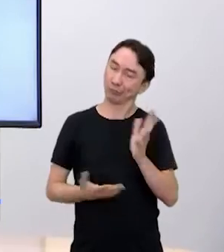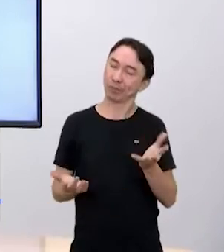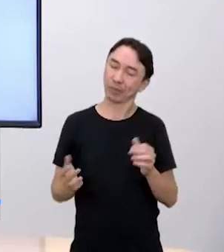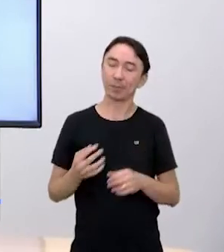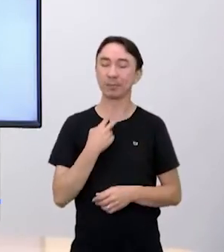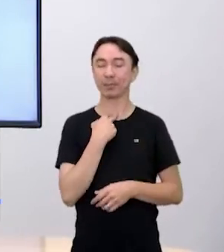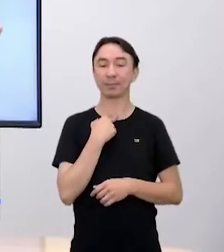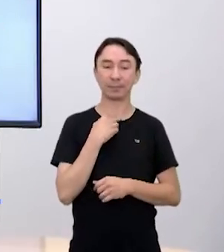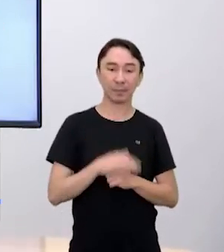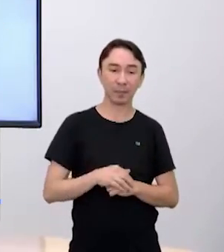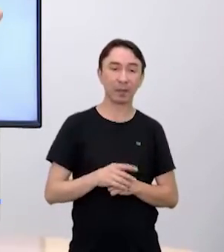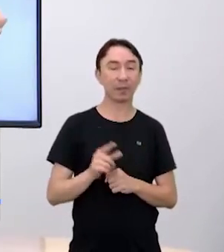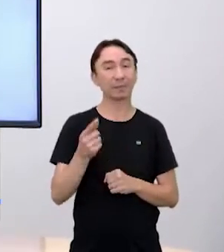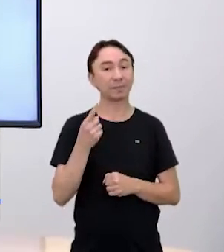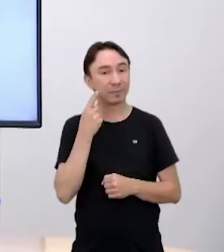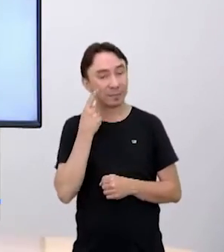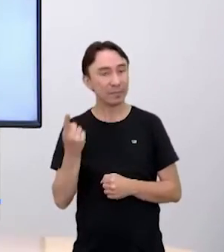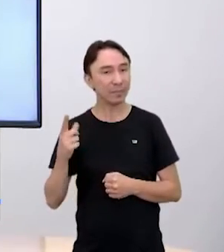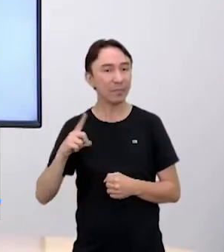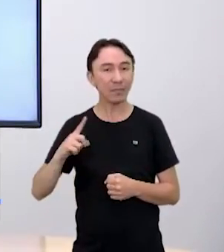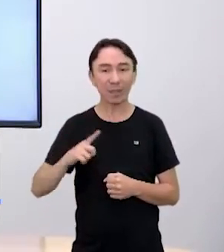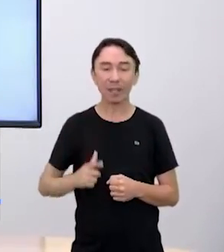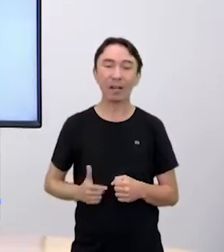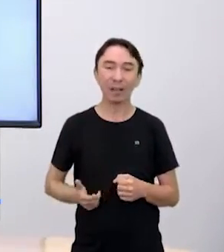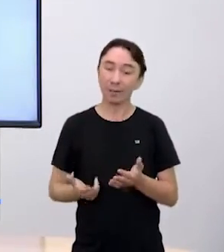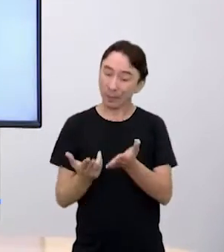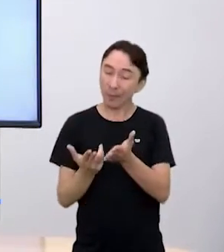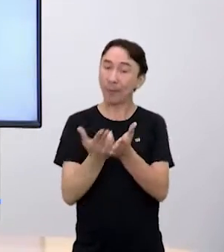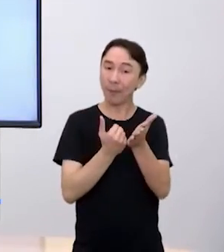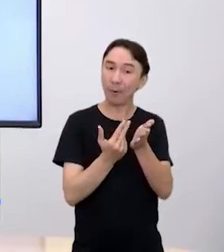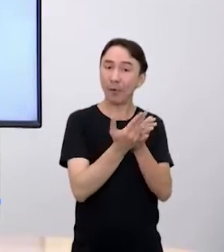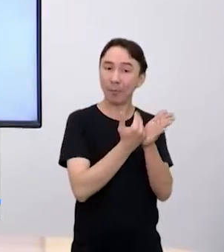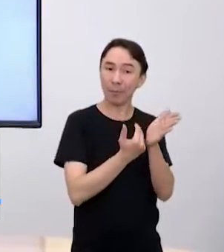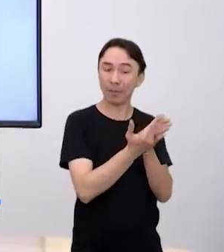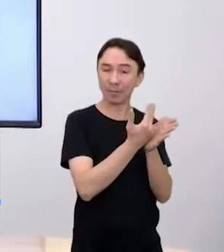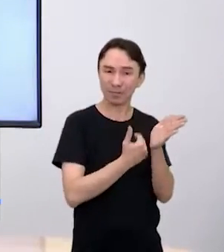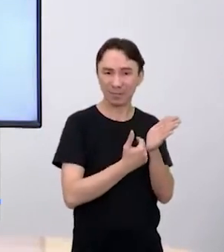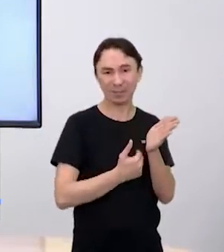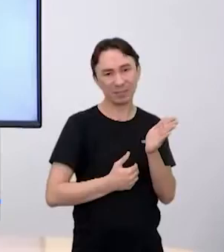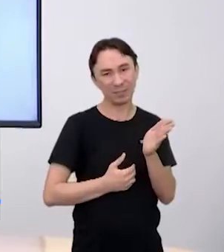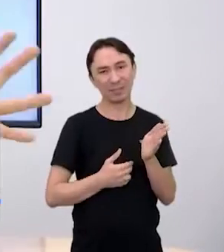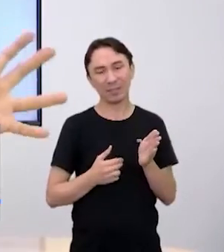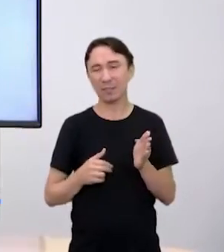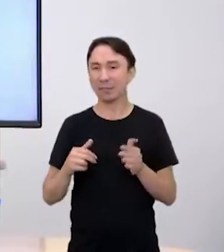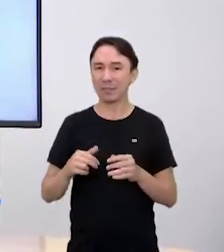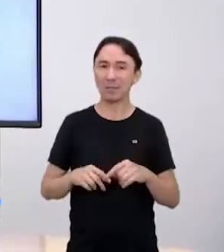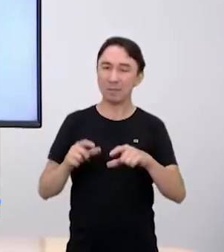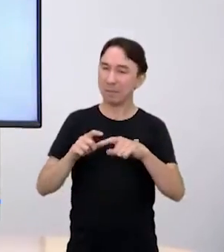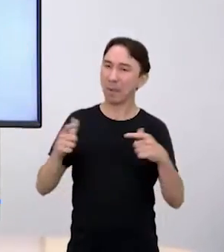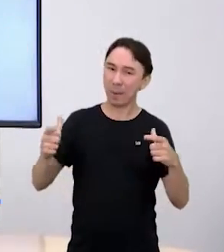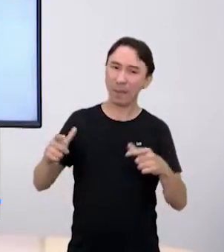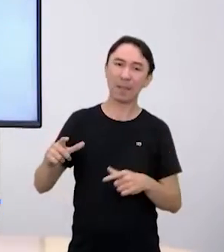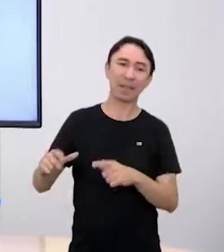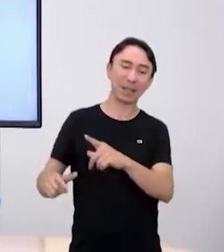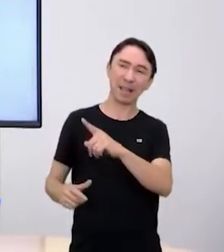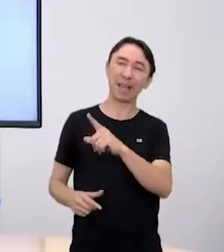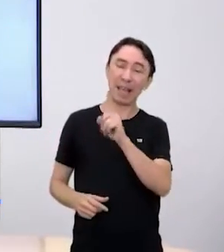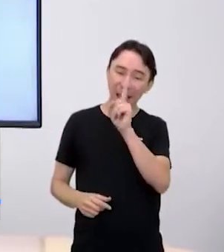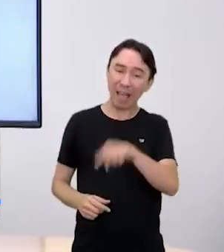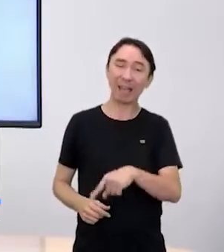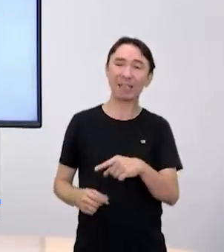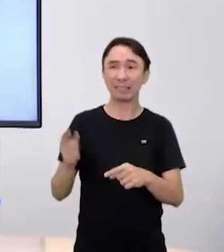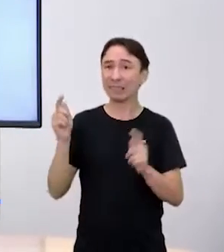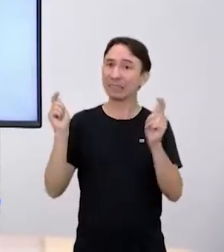que ela não tem... Ainda que a maior parte delas sejam figurativas, assim, bastante figurativas, você consegue identificar tudo que